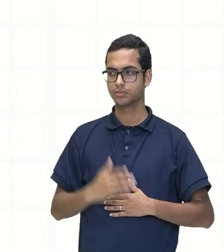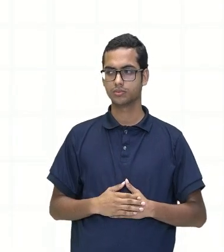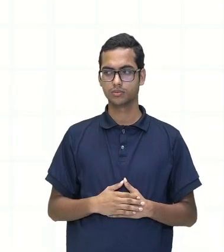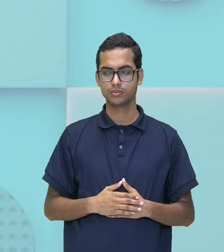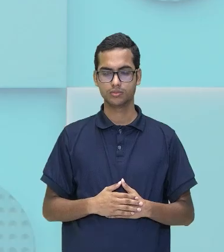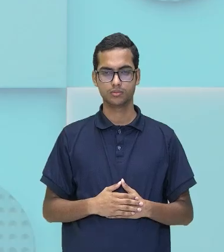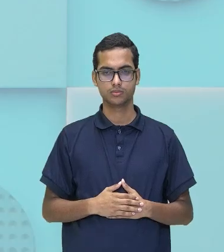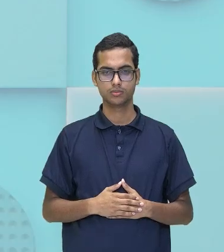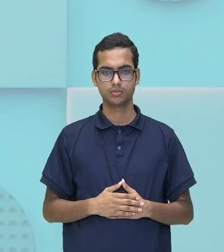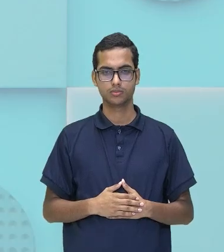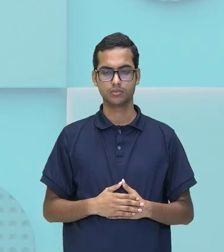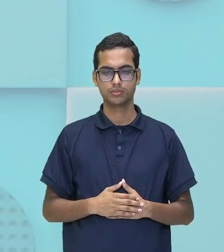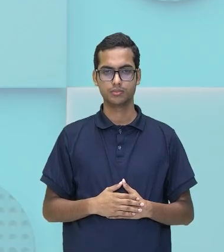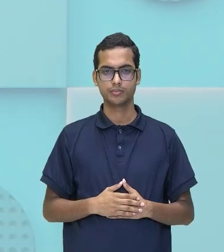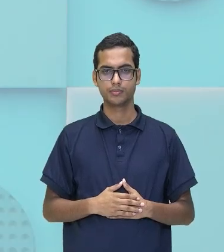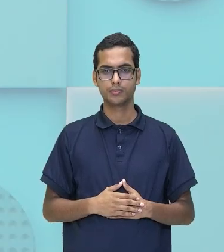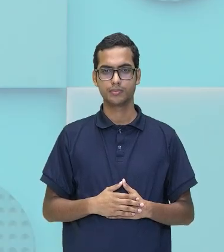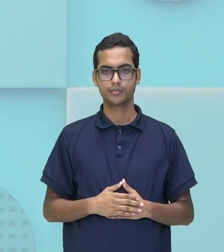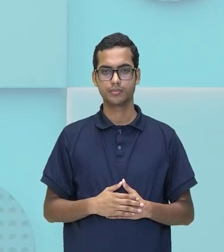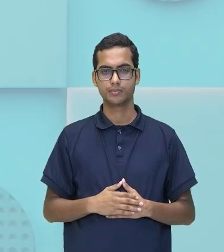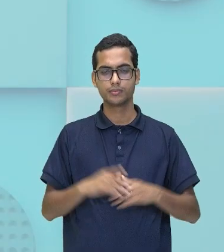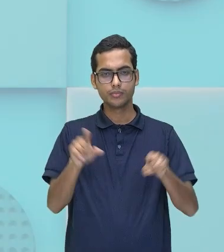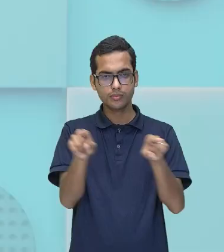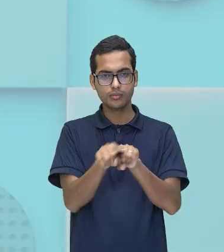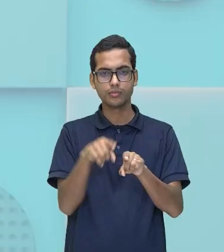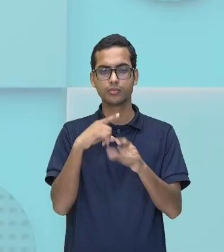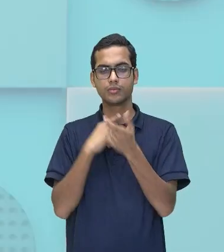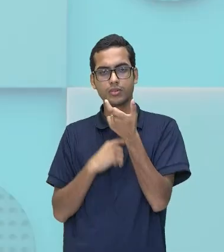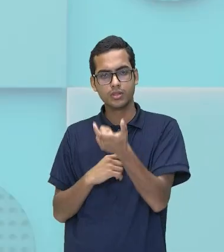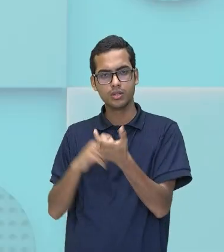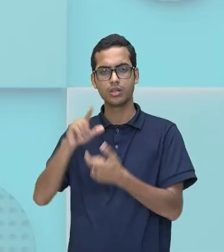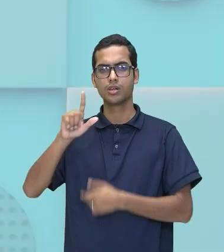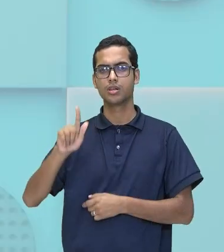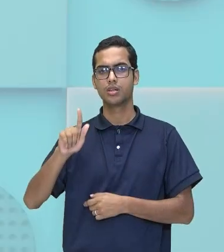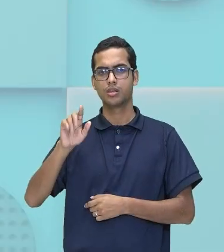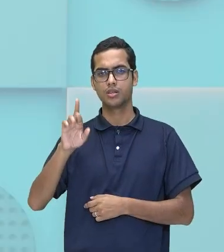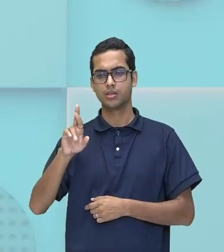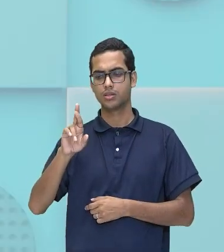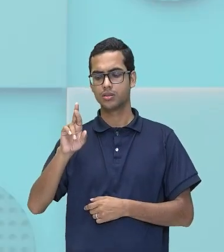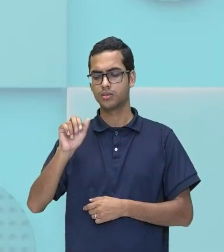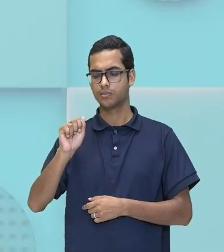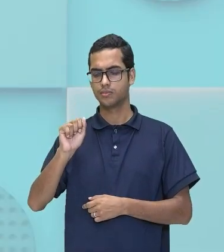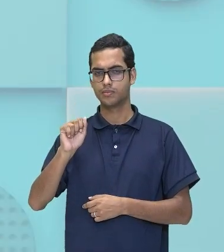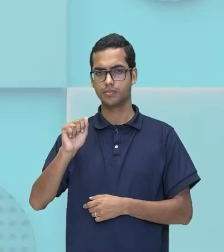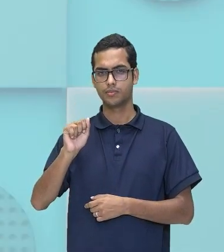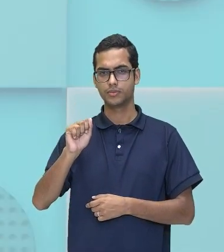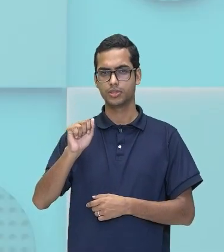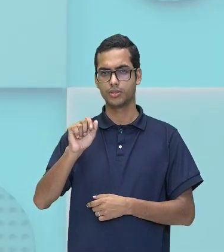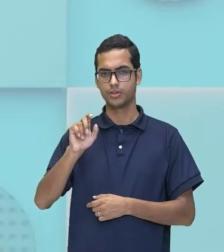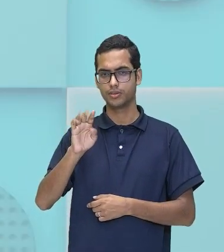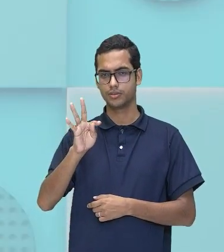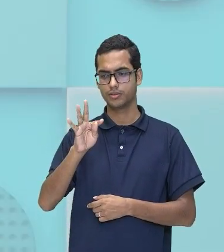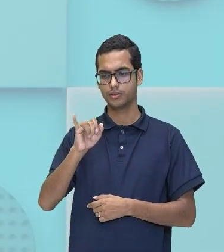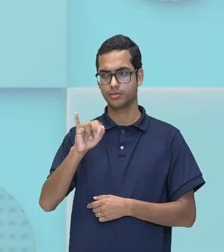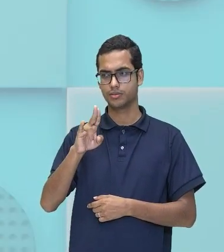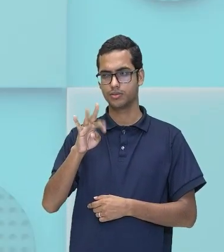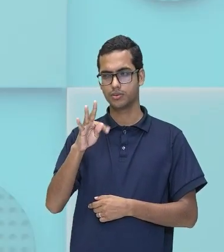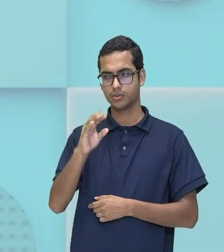barbarismo. Às vezes, a palavra está ali, gratuito, sem acento, mas eu vou lá e pronuncio gratuito. Então, eu cometi o quê? Um